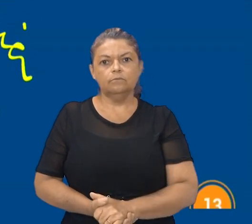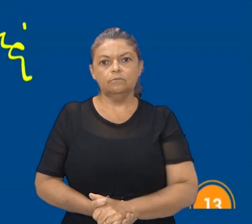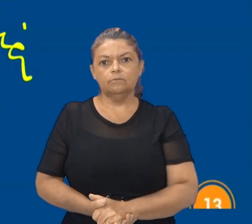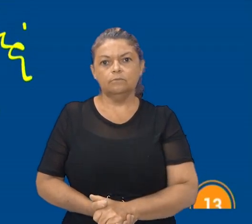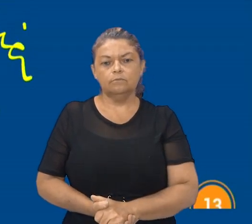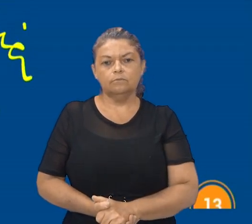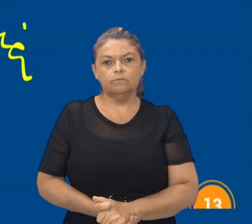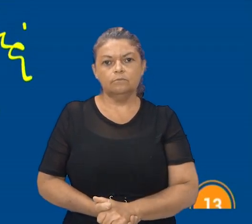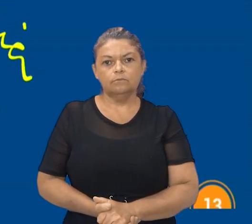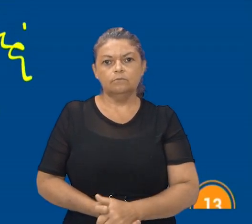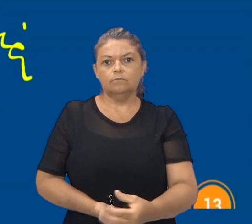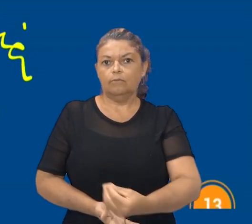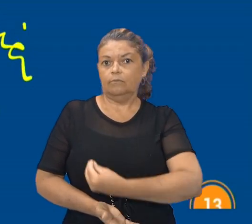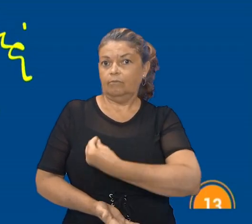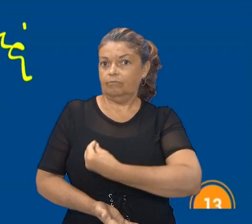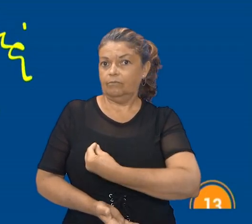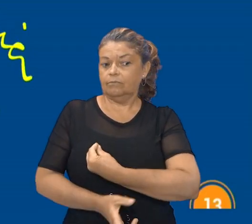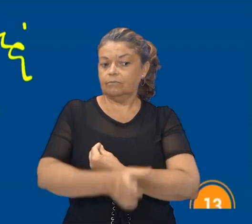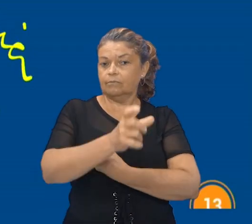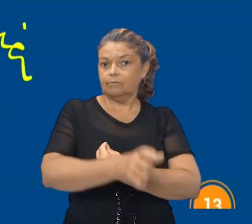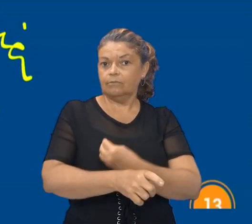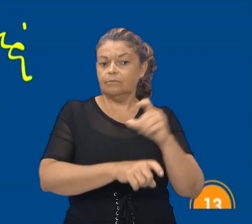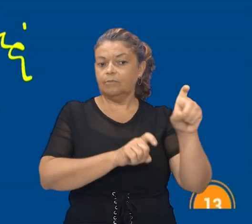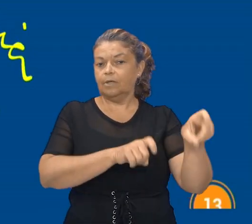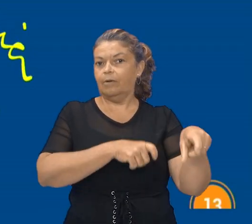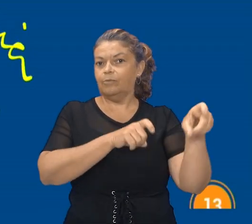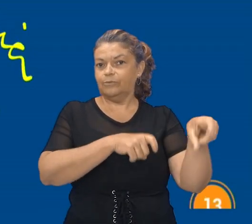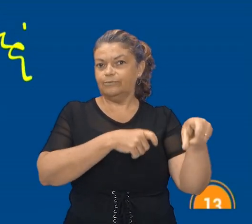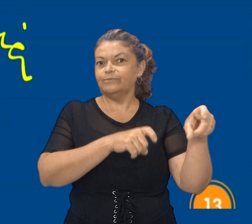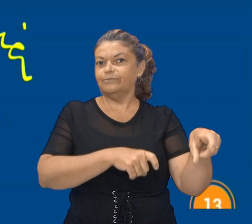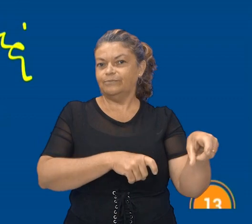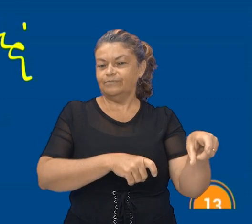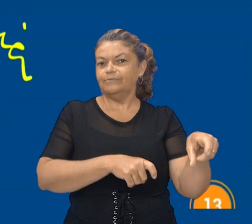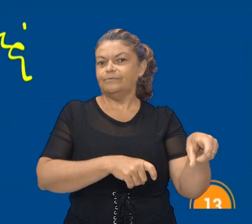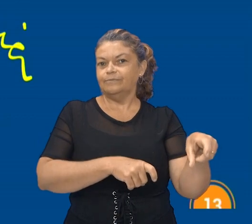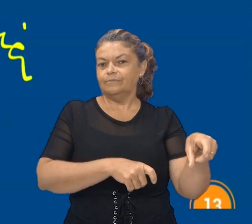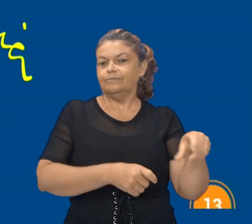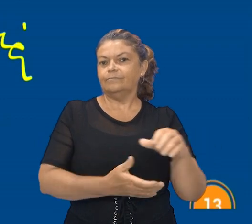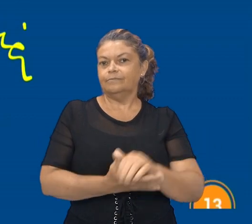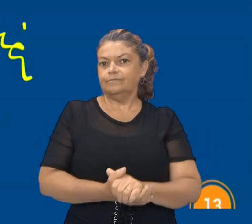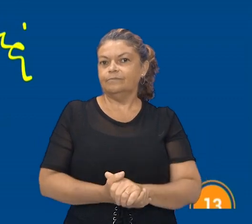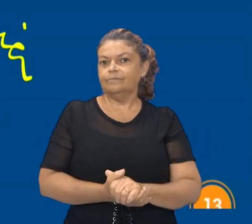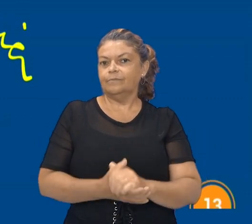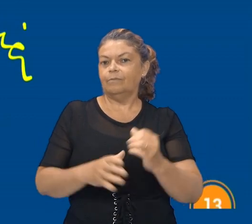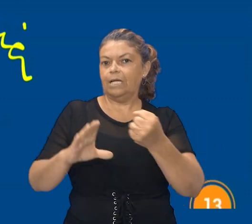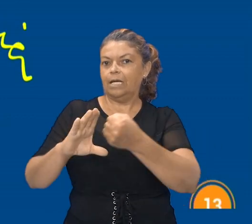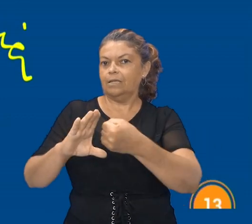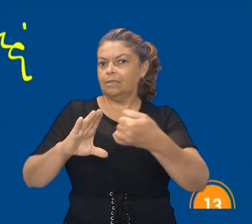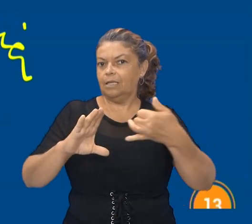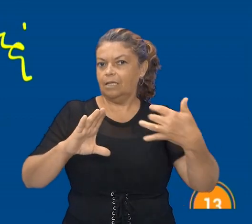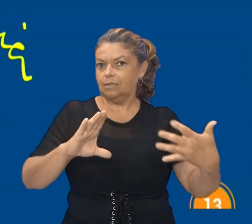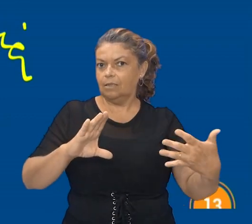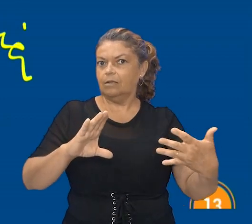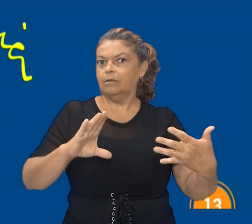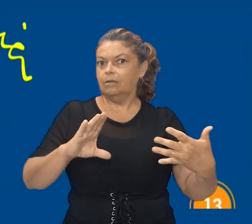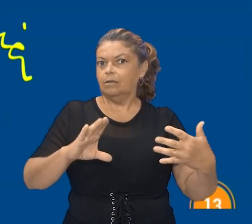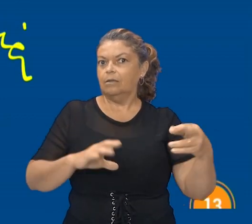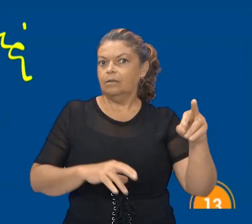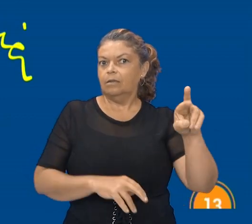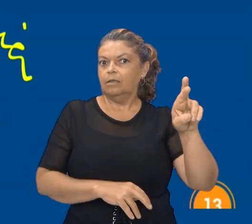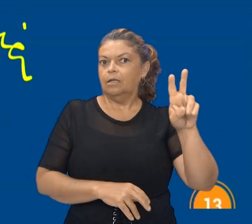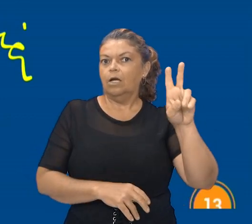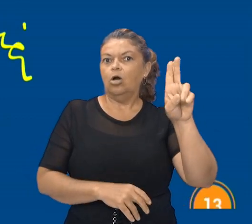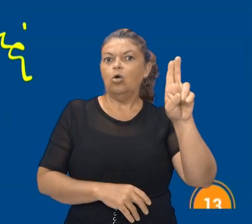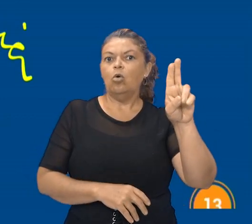para a vida no campo, ok? Olha aqui outra característica disso, ruralização da